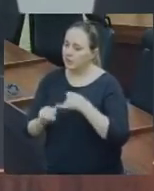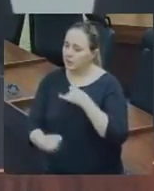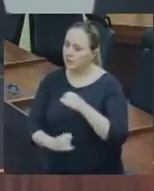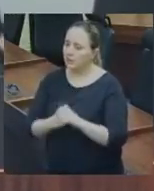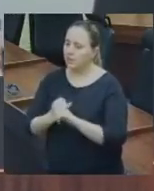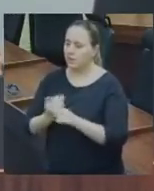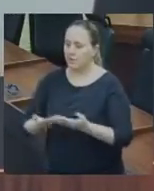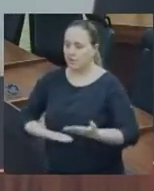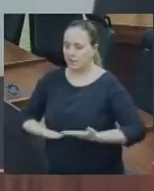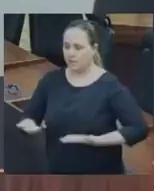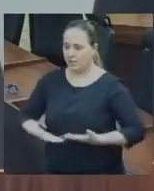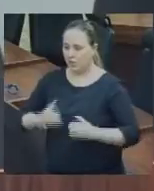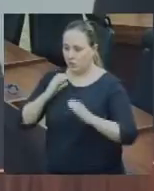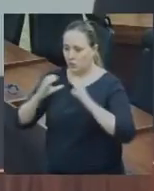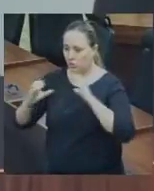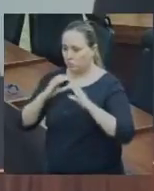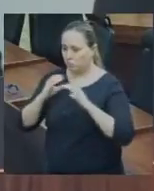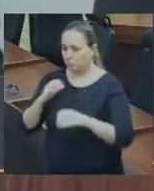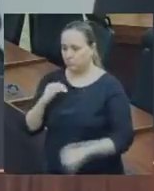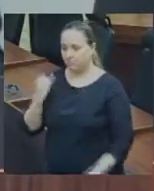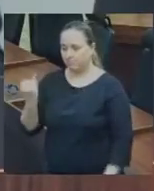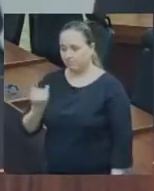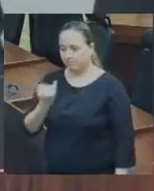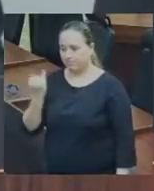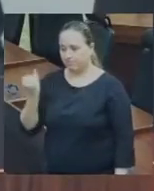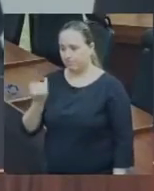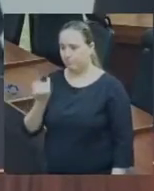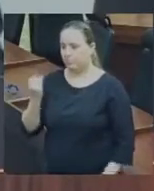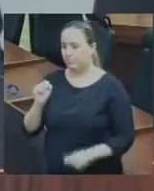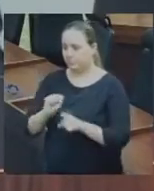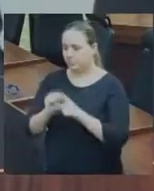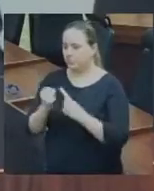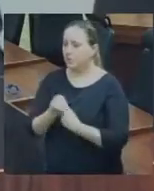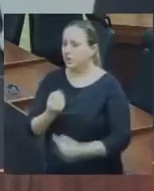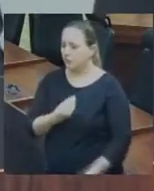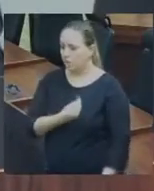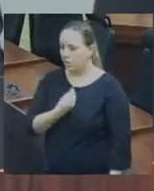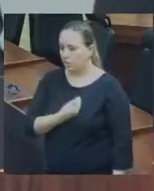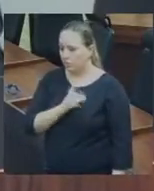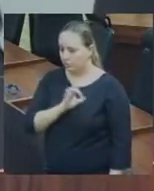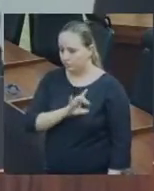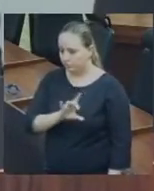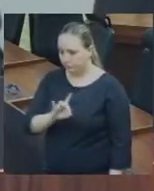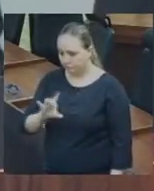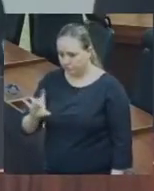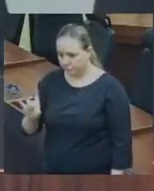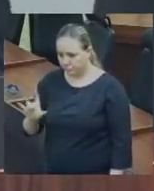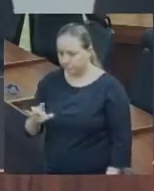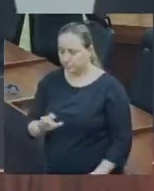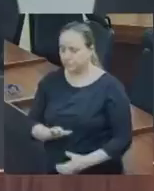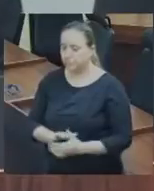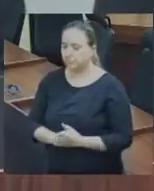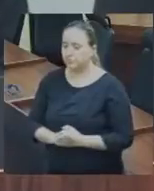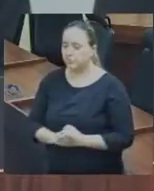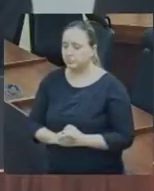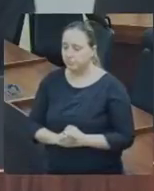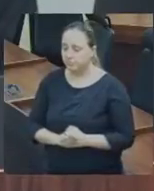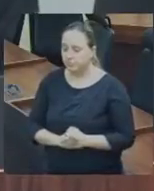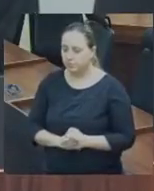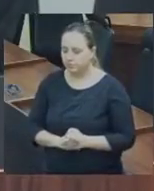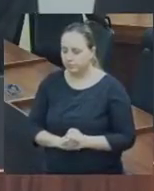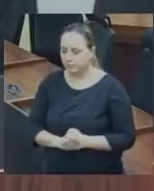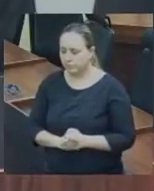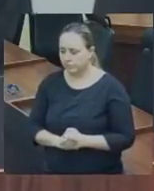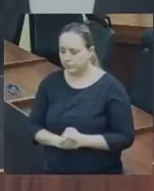de comunicação extremamente relevante naná atualmente então